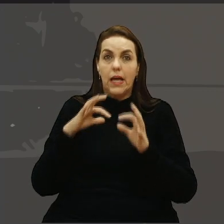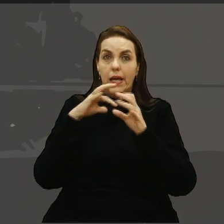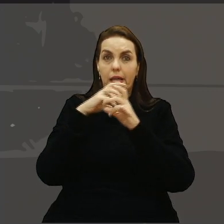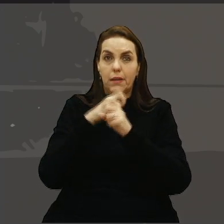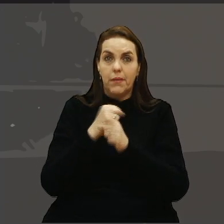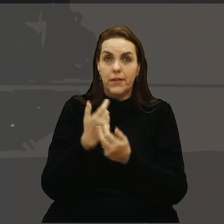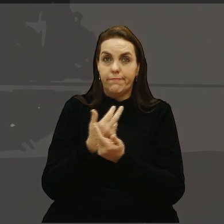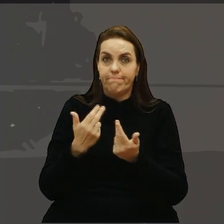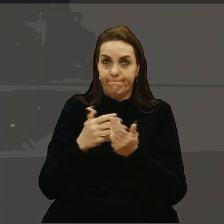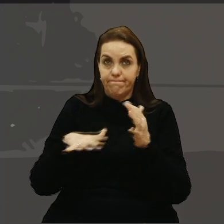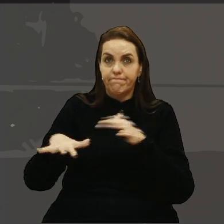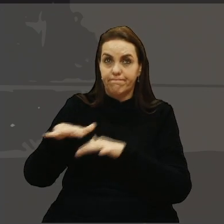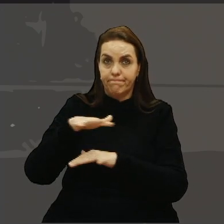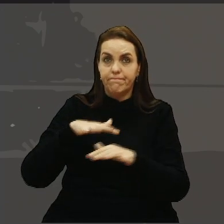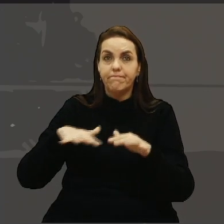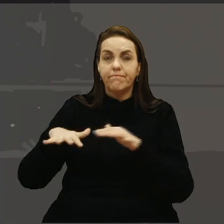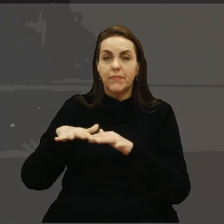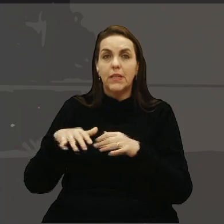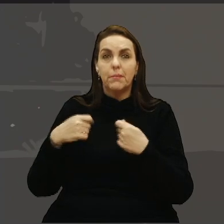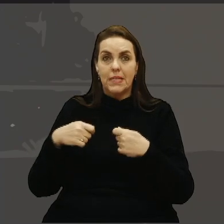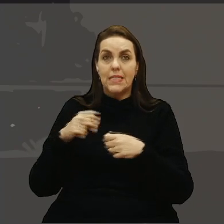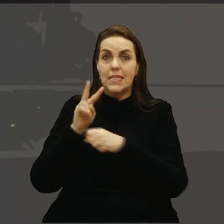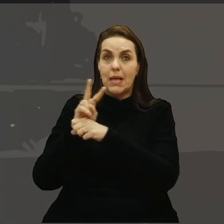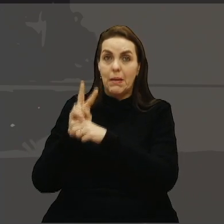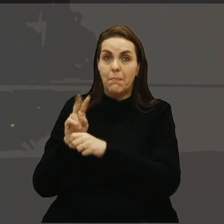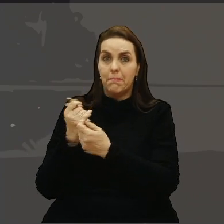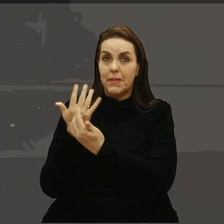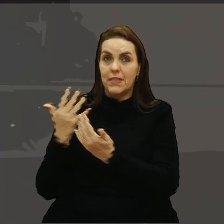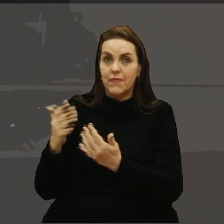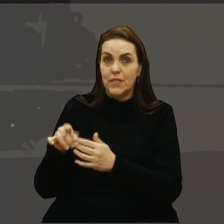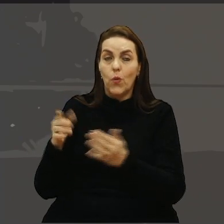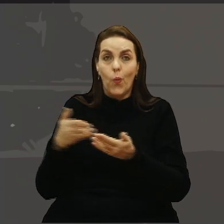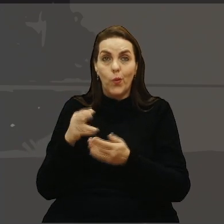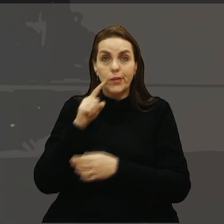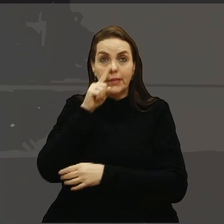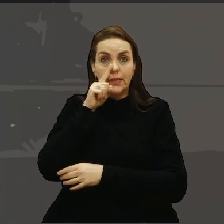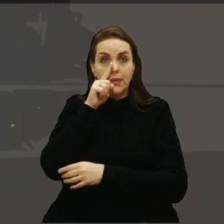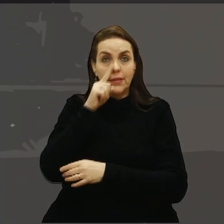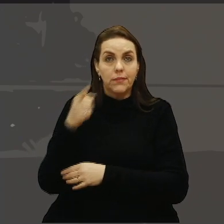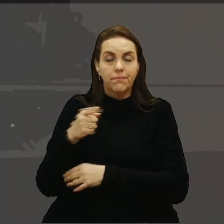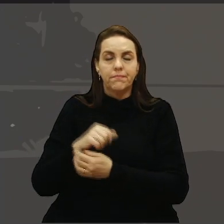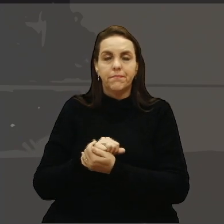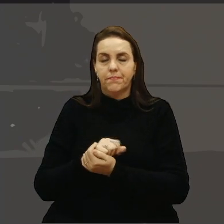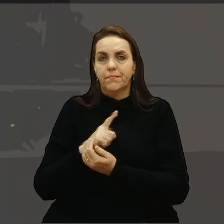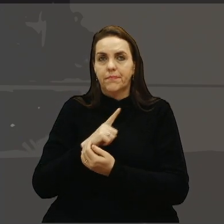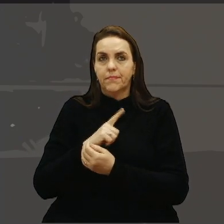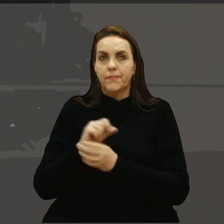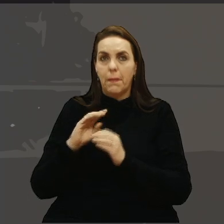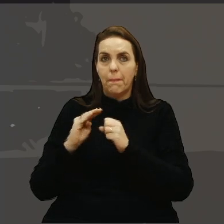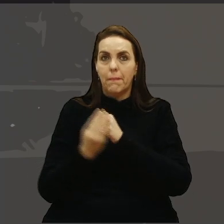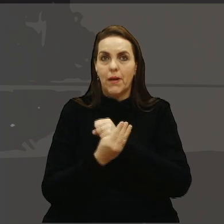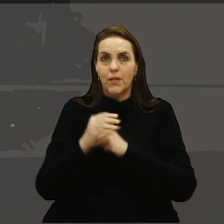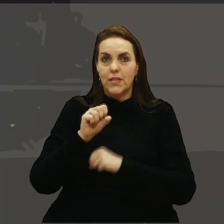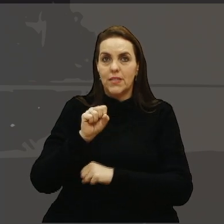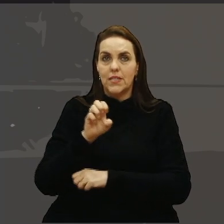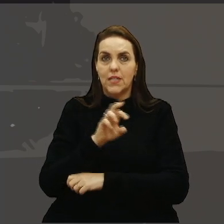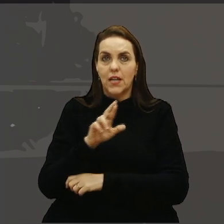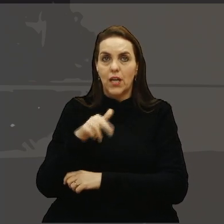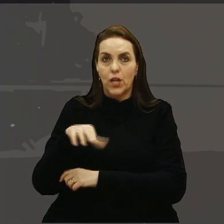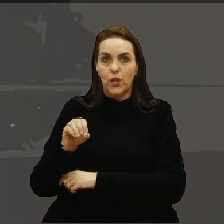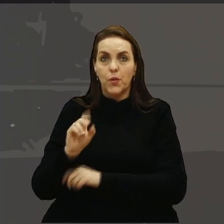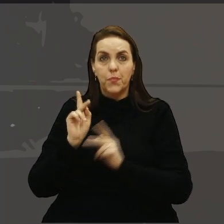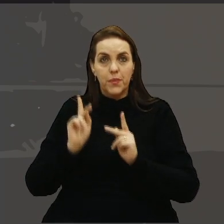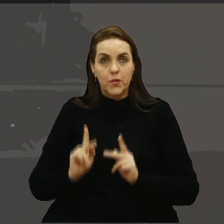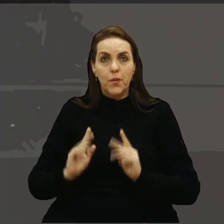espécies ali de animais, e hoje está apresentando riscos a boa parte do bairro Serrano, moradores, né,